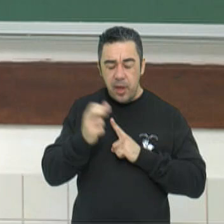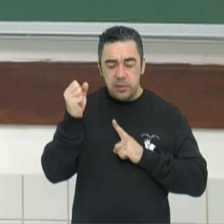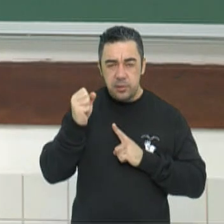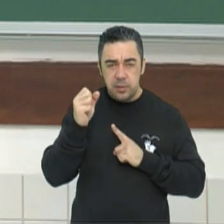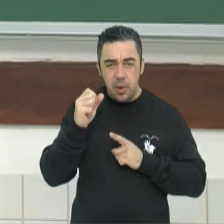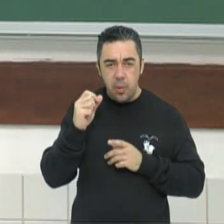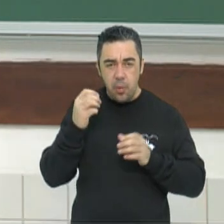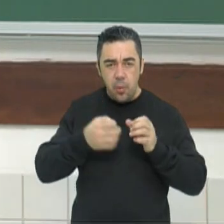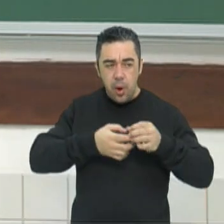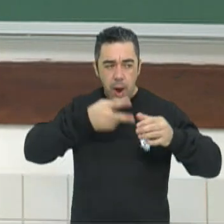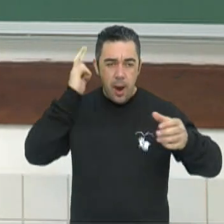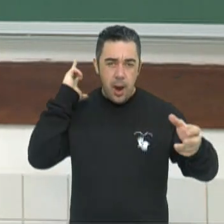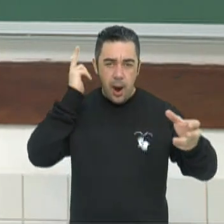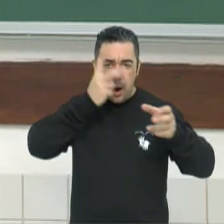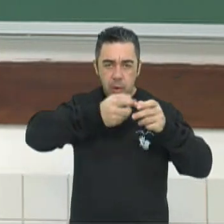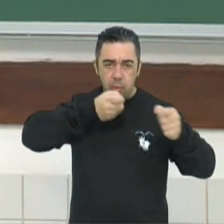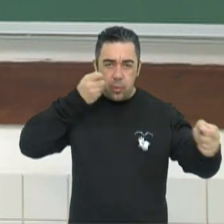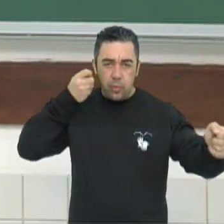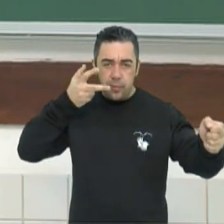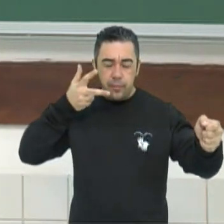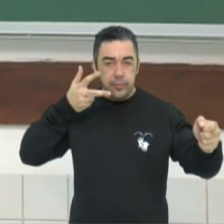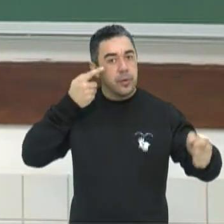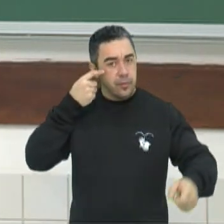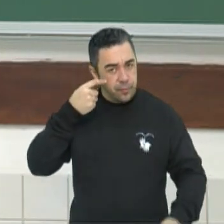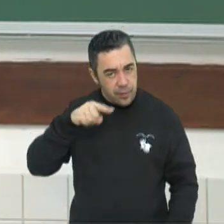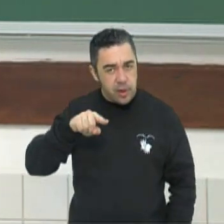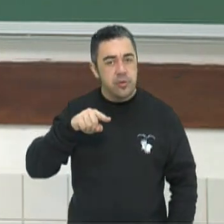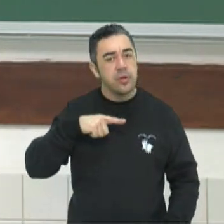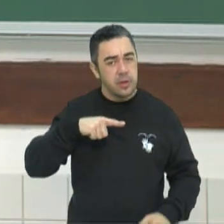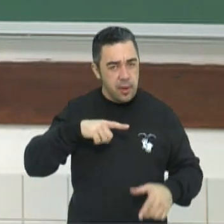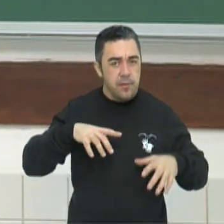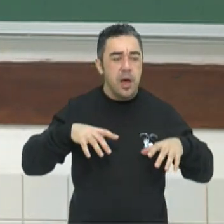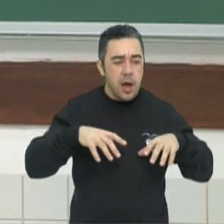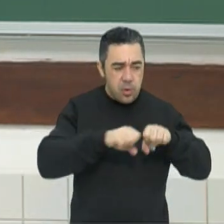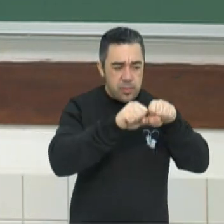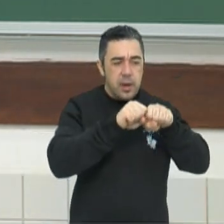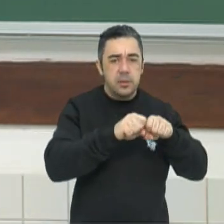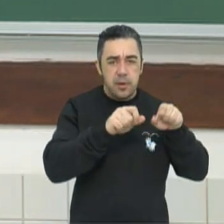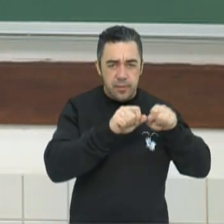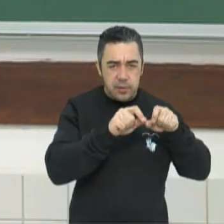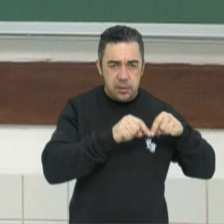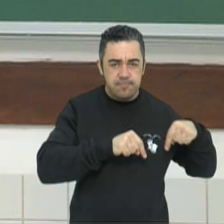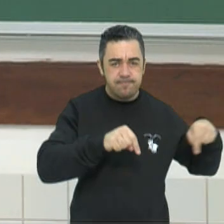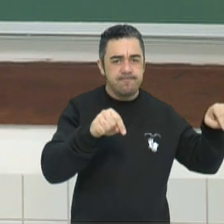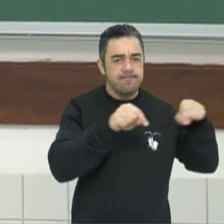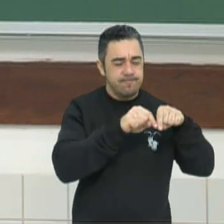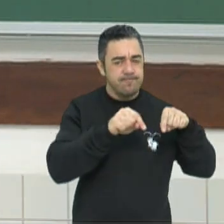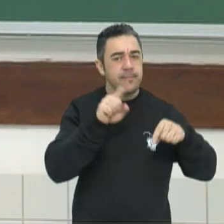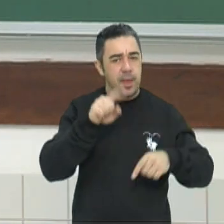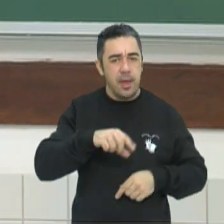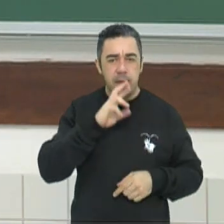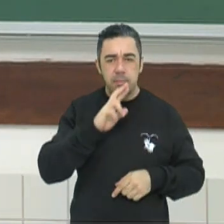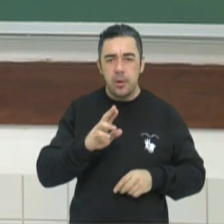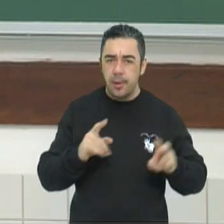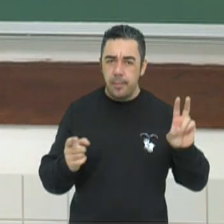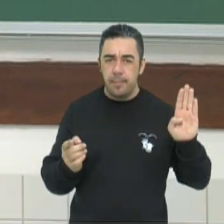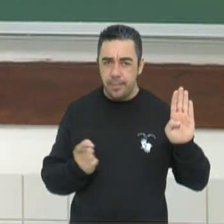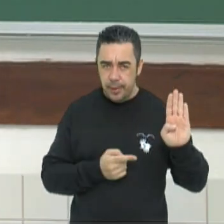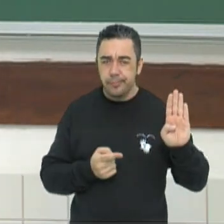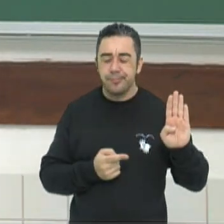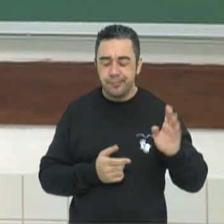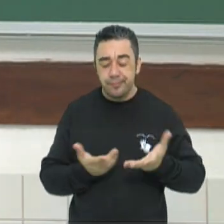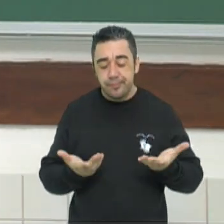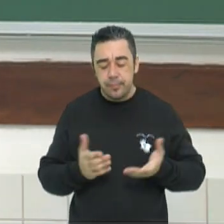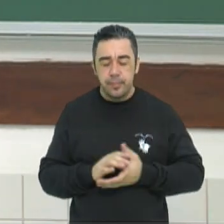que os aldeamentos foram atos violentos. E aí, de encontro com a alternativa B. Muito